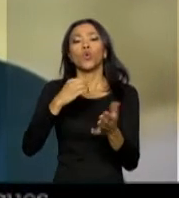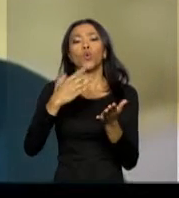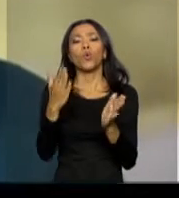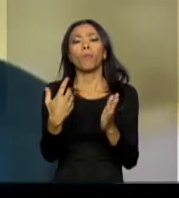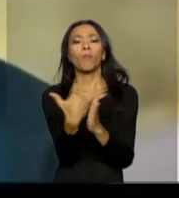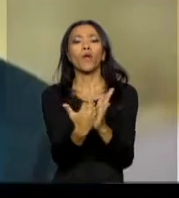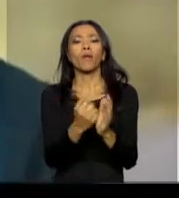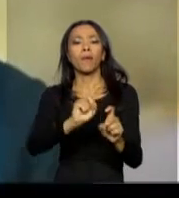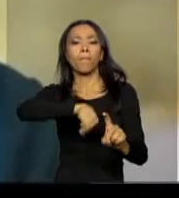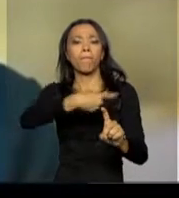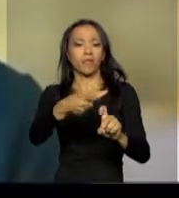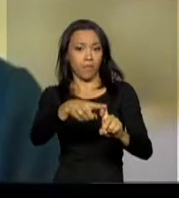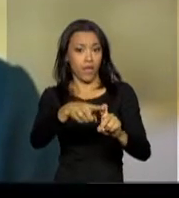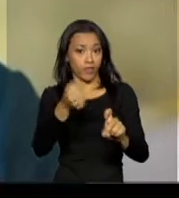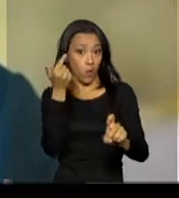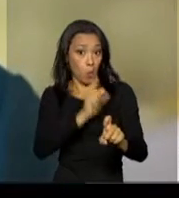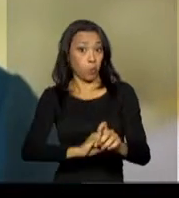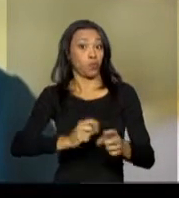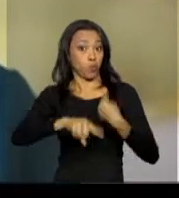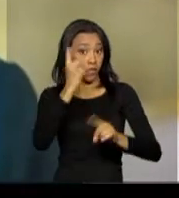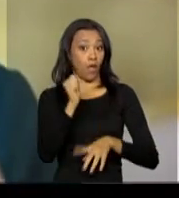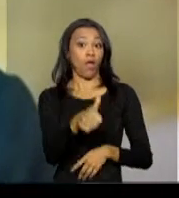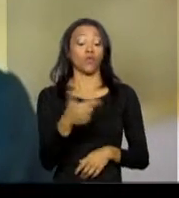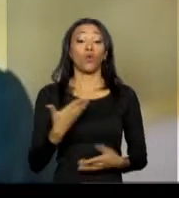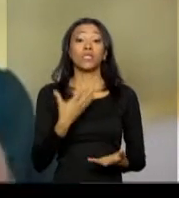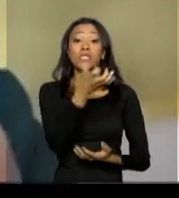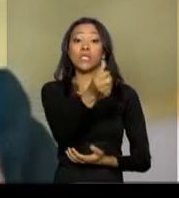destaques. Hoje já temos